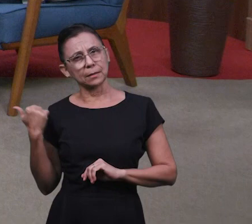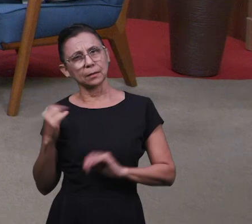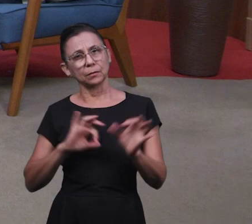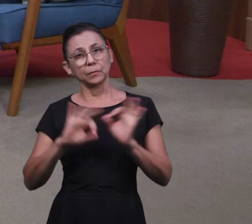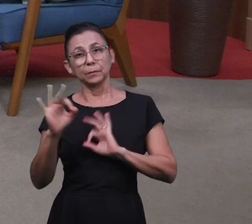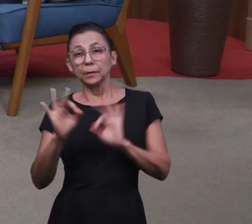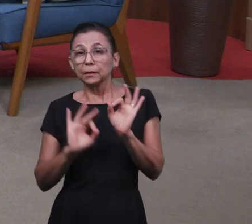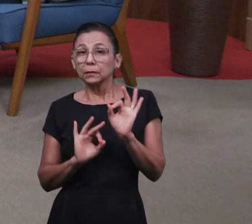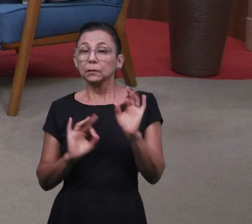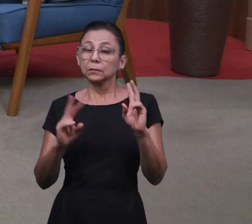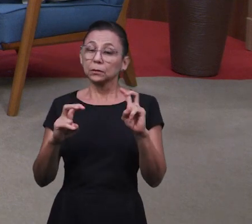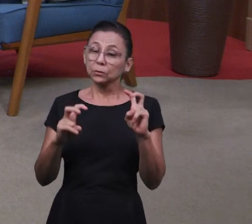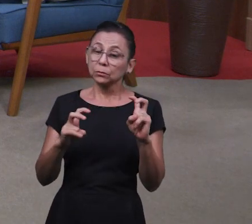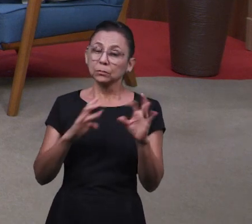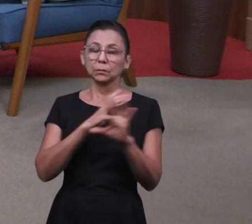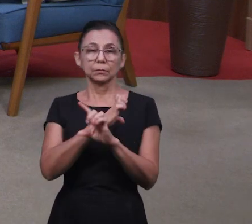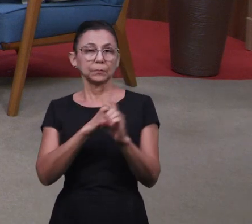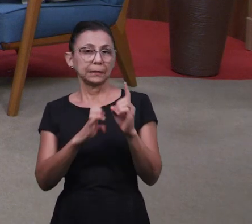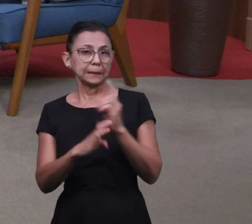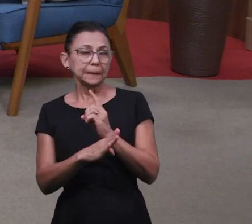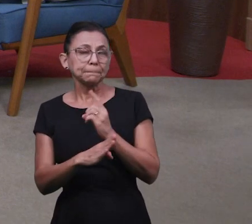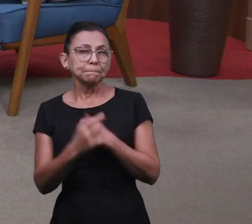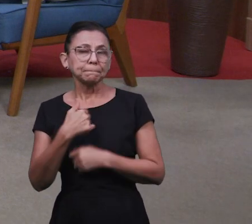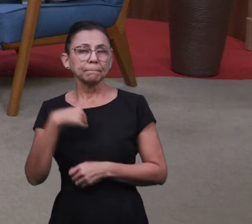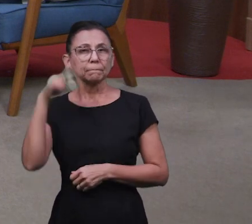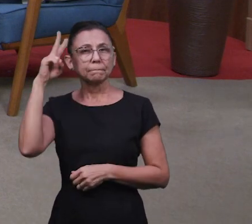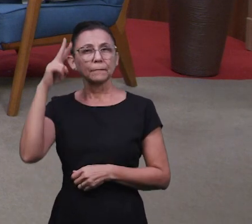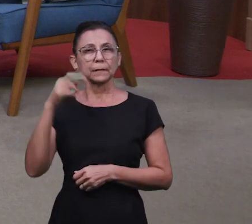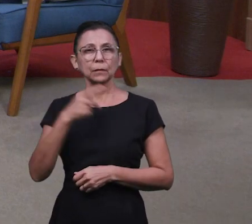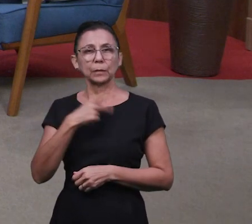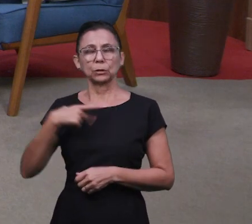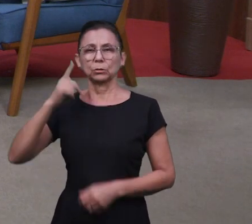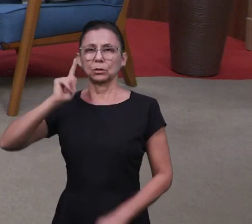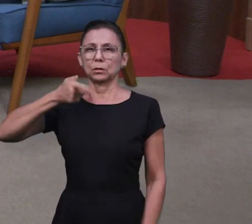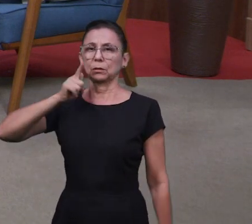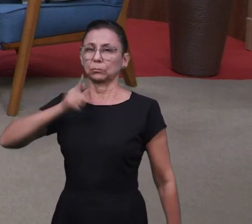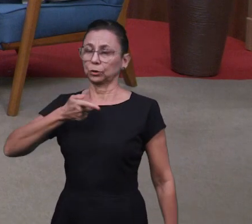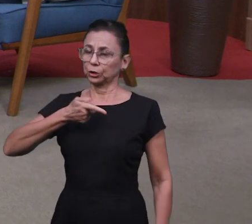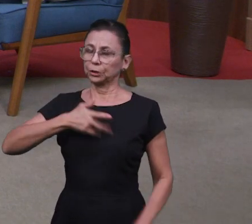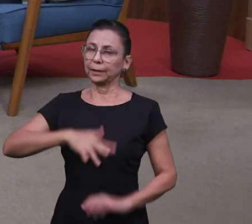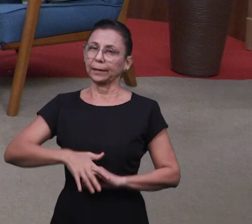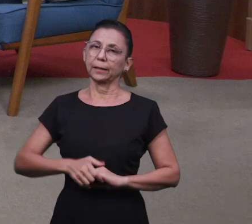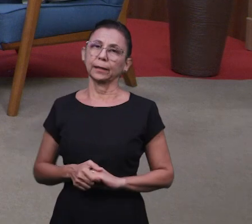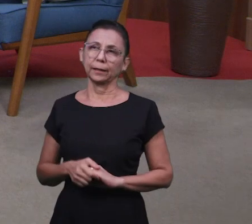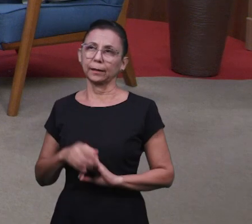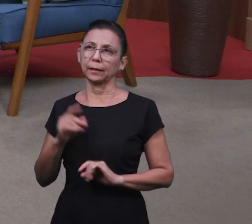para a escola bíblica dominical, eu me lembro que o pastor Gideutim, inclusive, fez uma